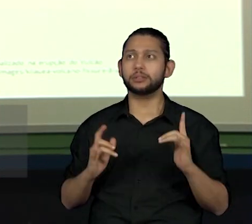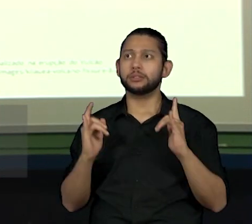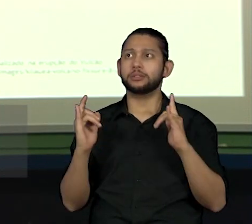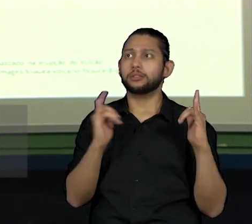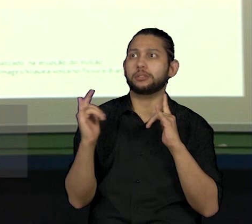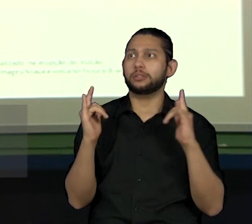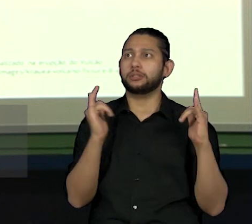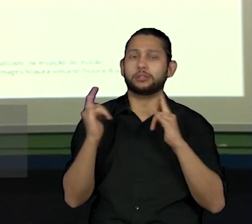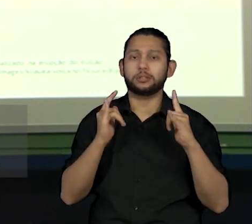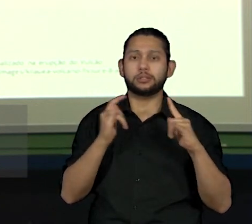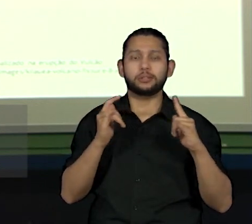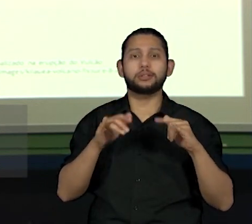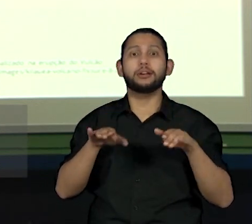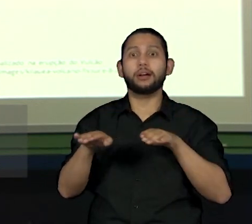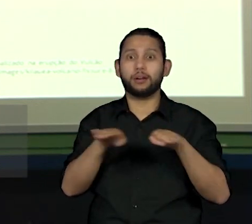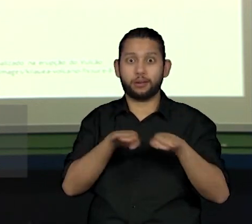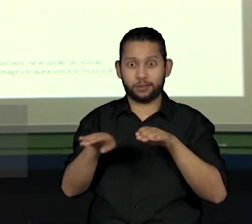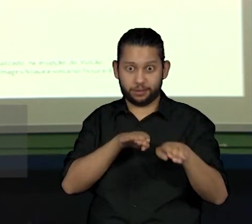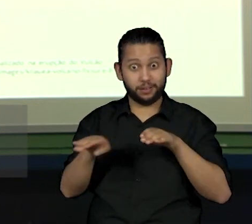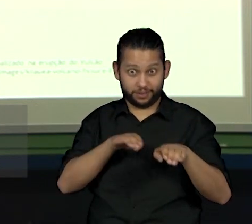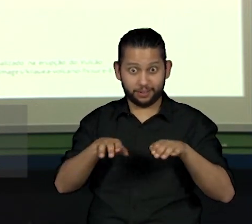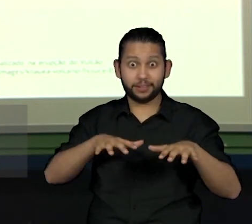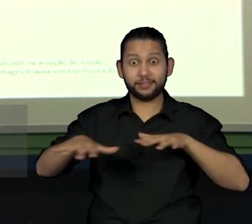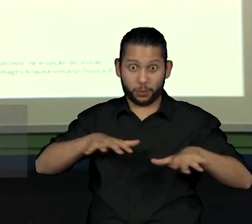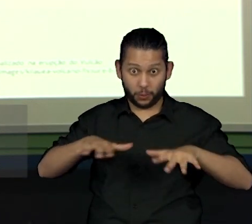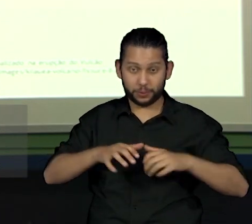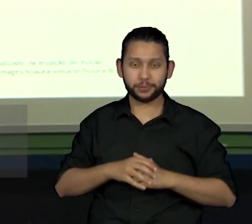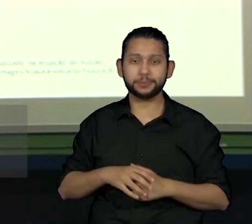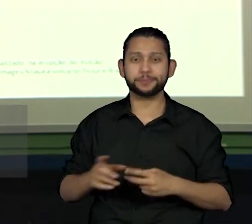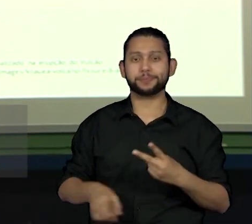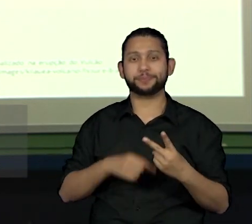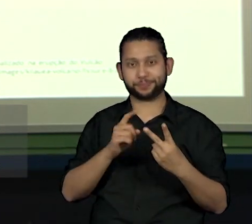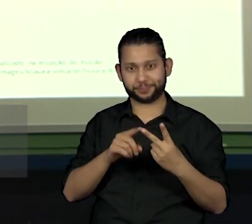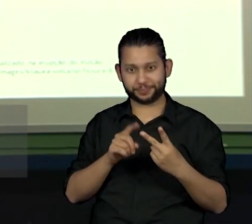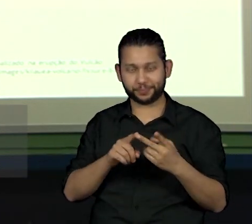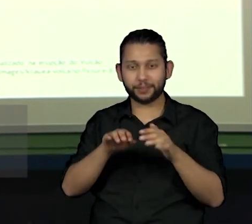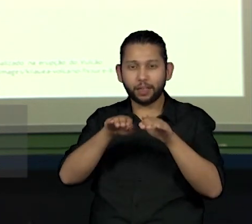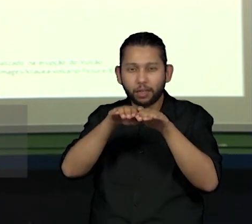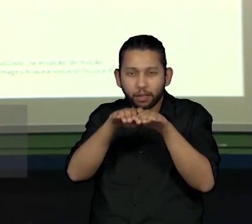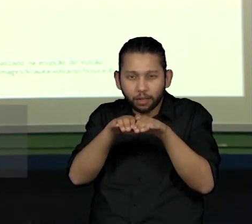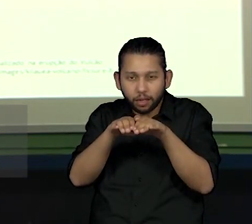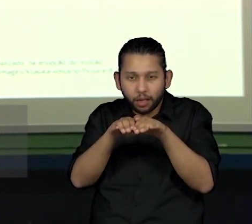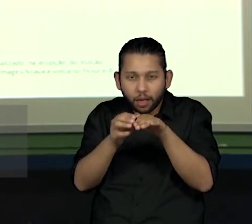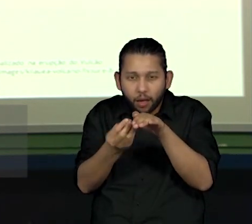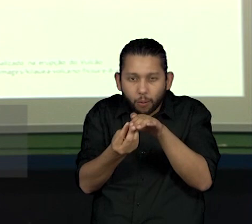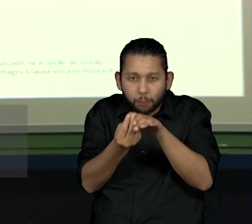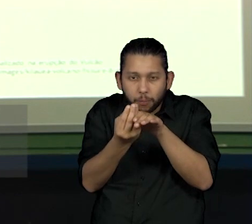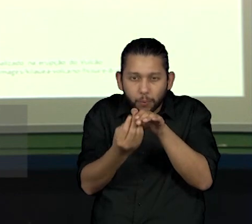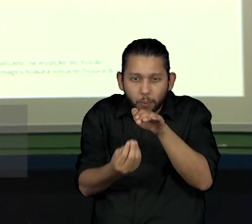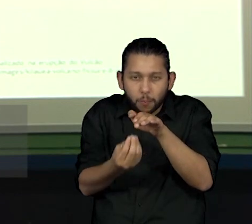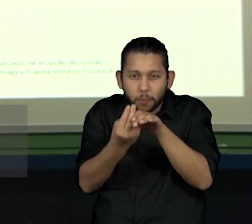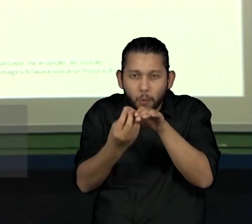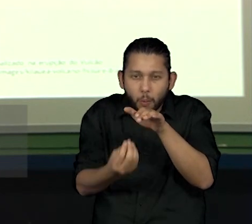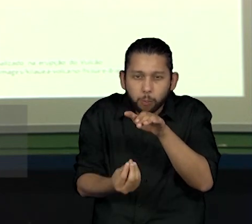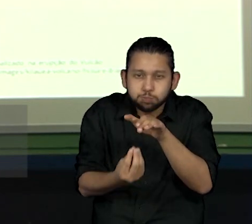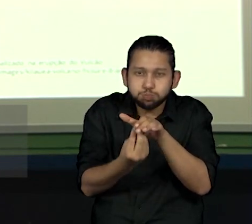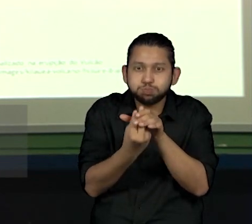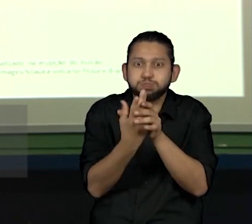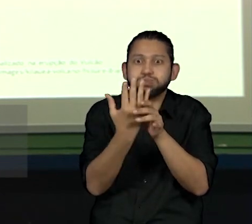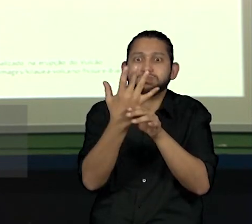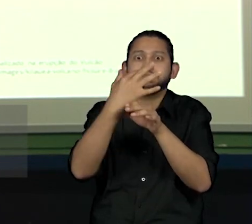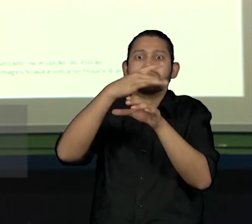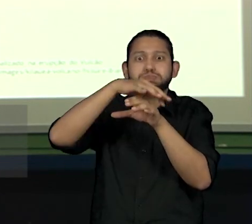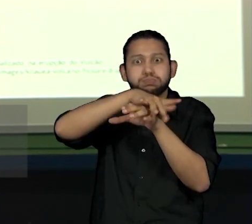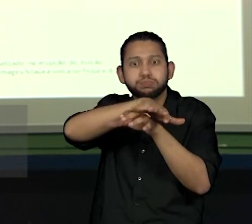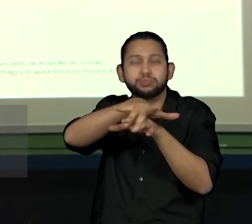se chocam, vai gerar uma onda, e também as erupções vulcânicas. Ou seja, como tem uma grande pressão,